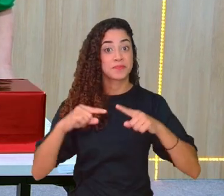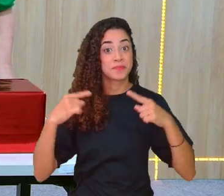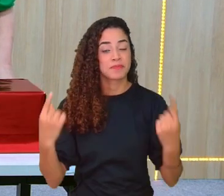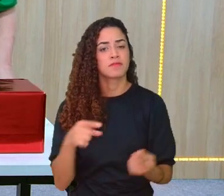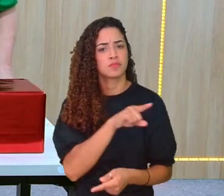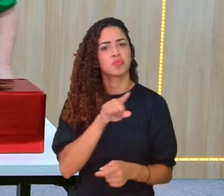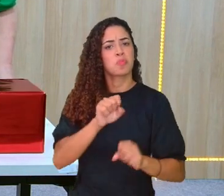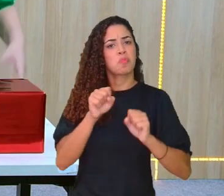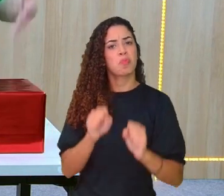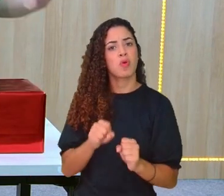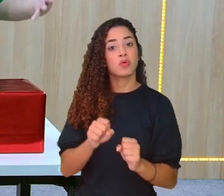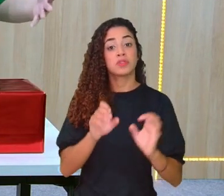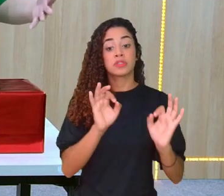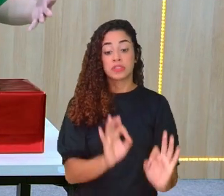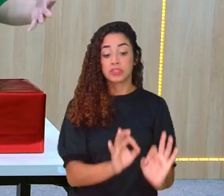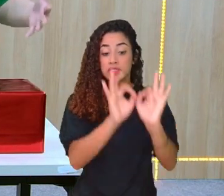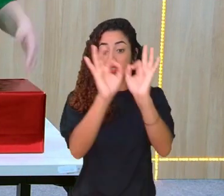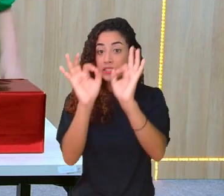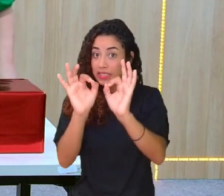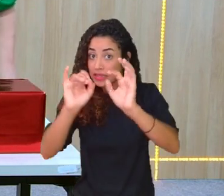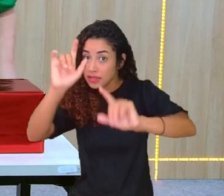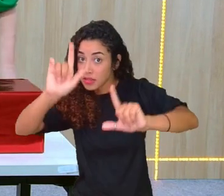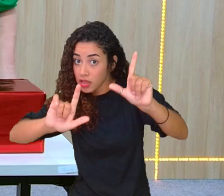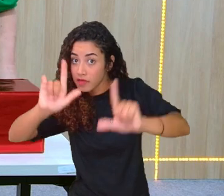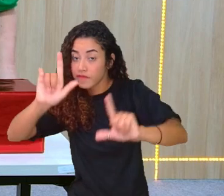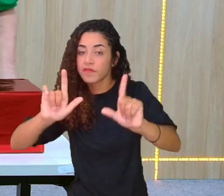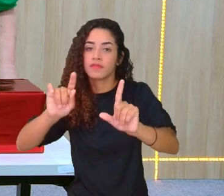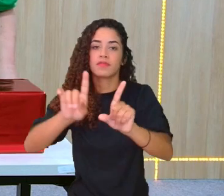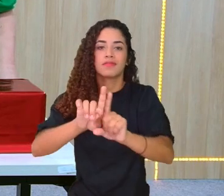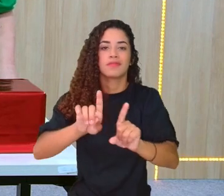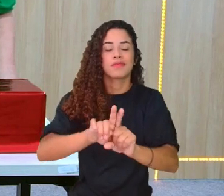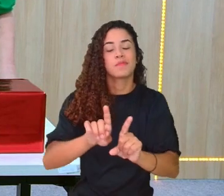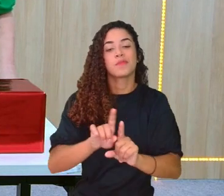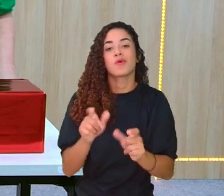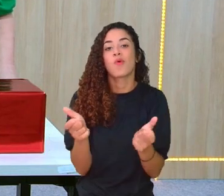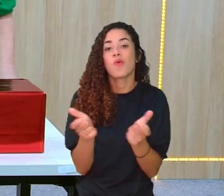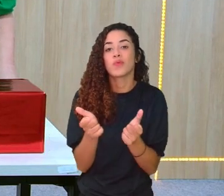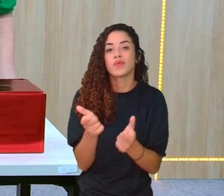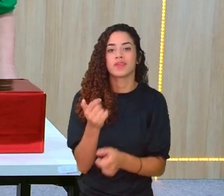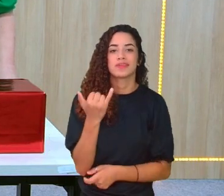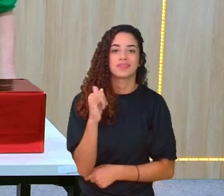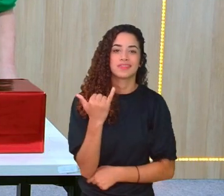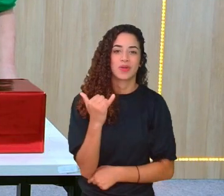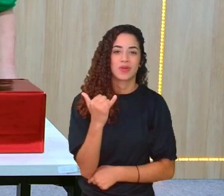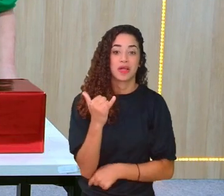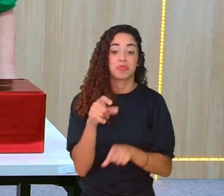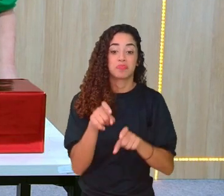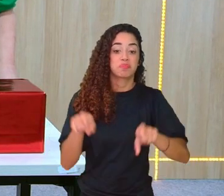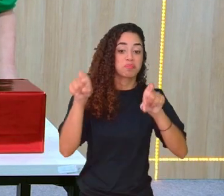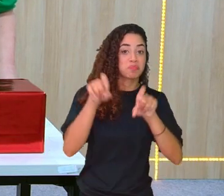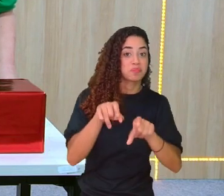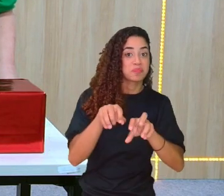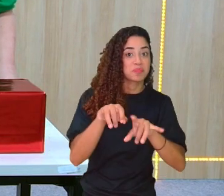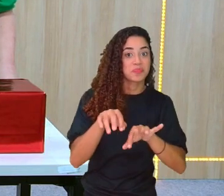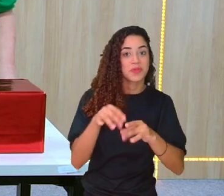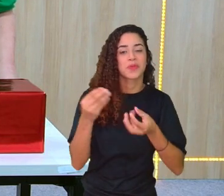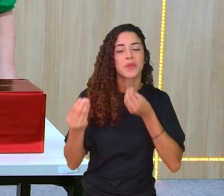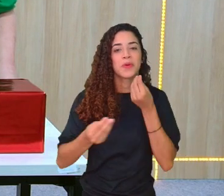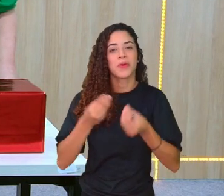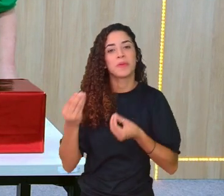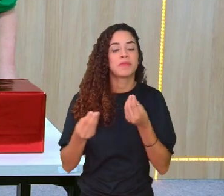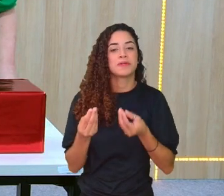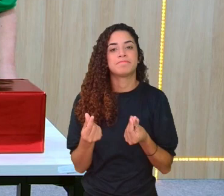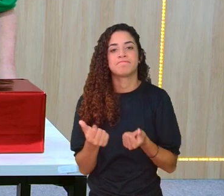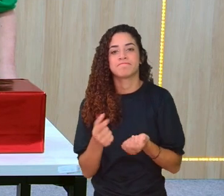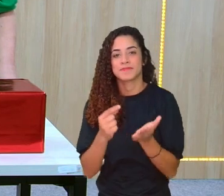vocês podem acompanhar tanto na TV quanto no seu celular e no seu notebook através do